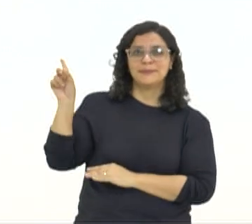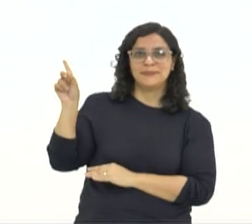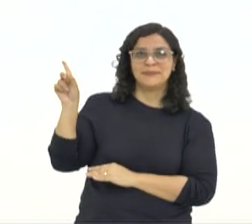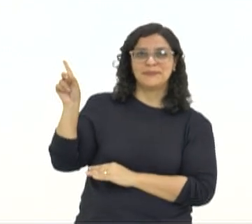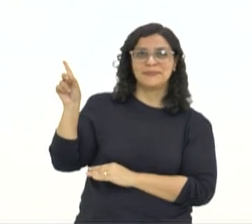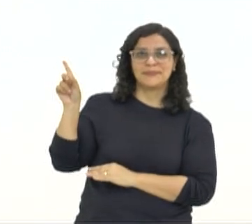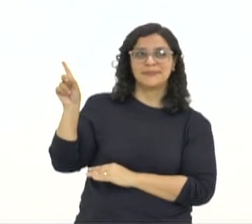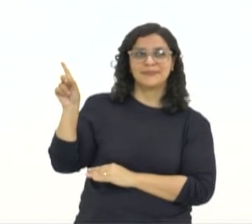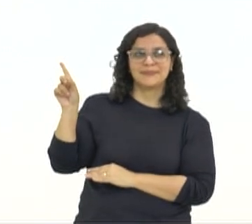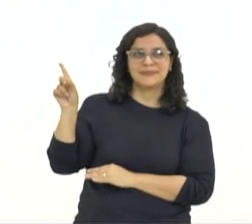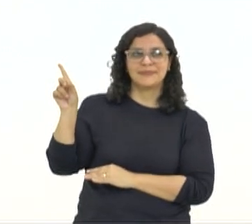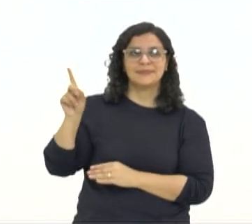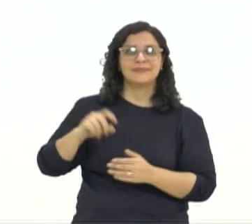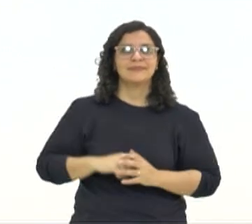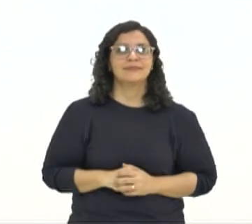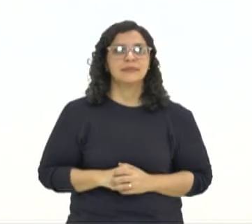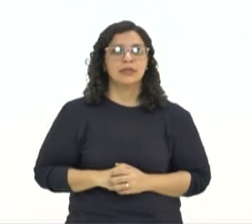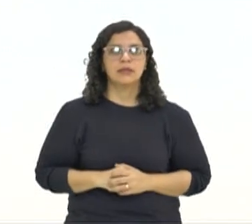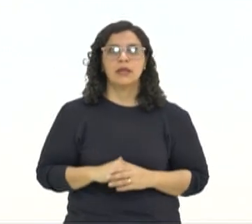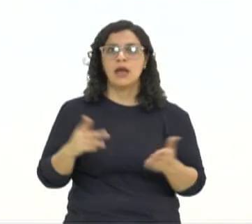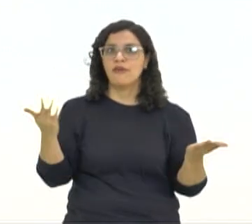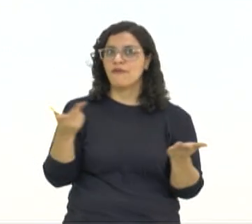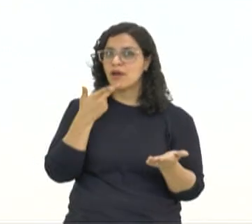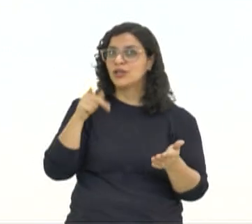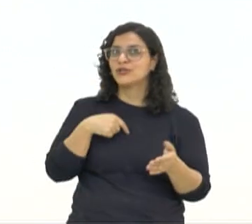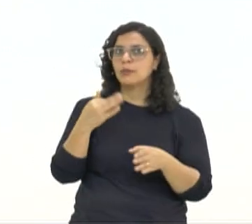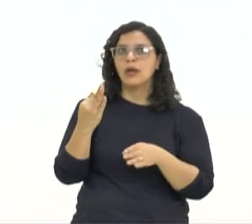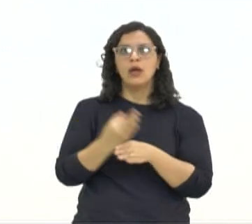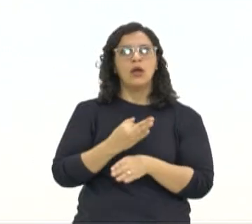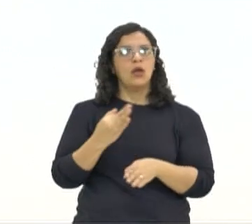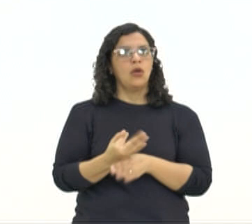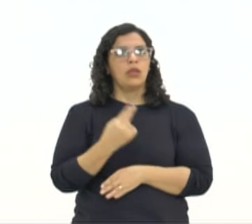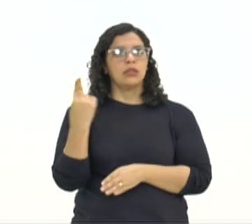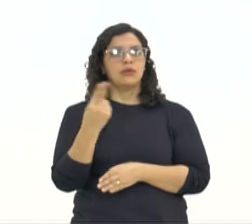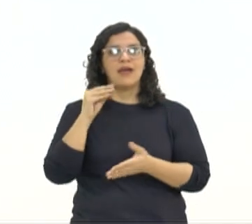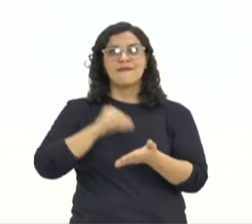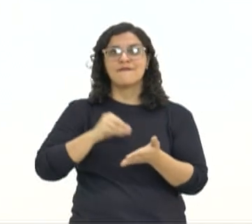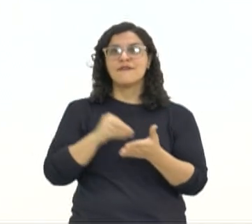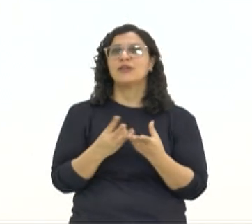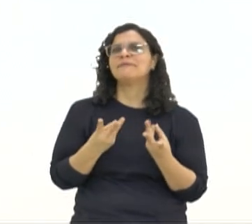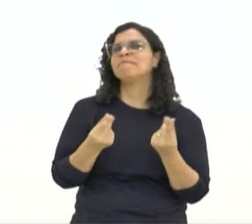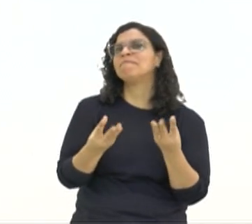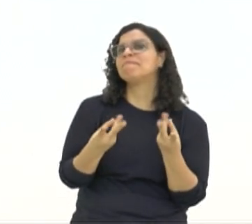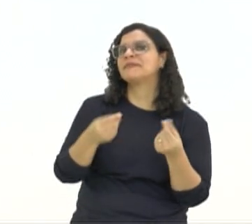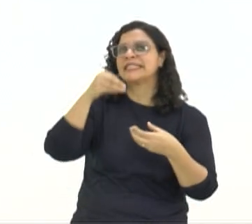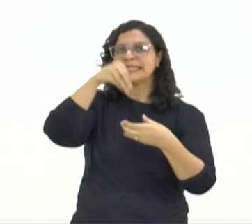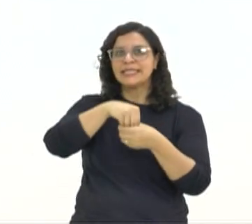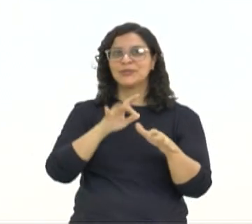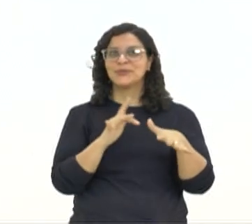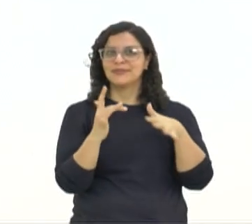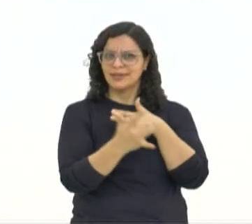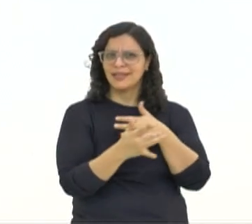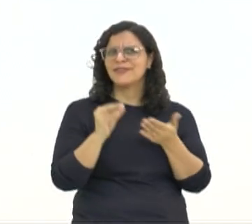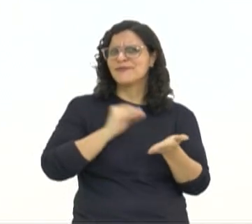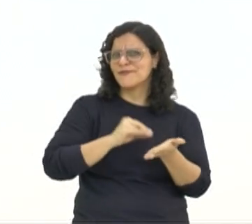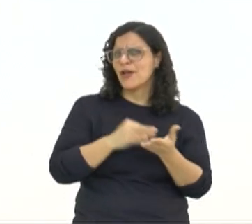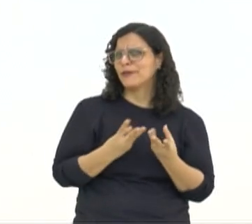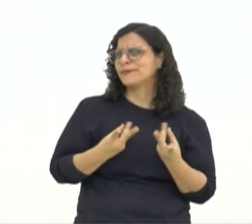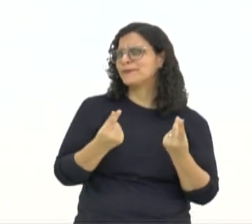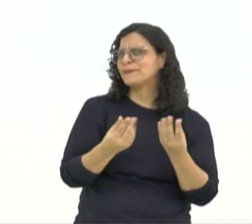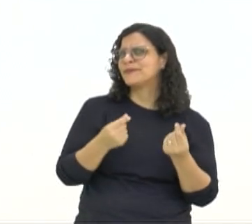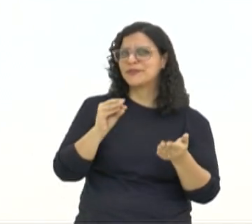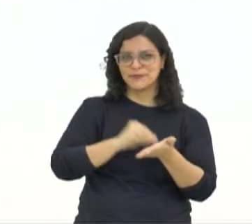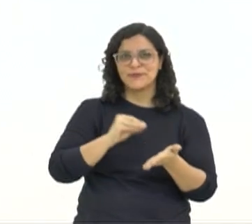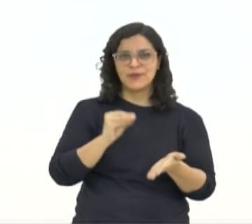insuportável insubstancialidade de la rede. Então, sobre a insuportável falta de substância, né, dessas redes. Então,